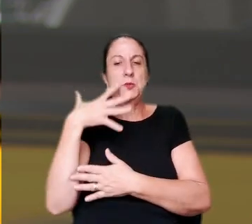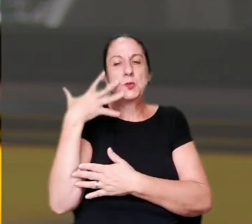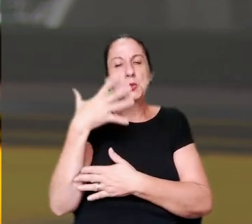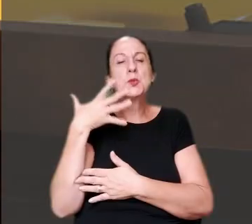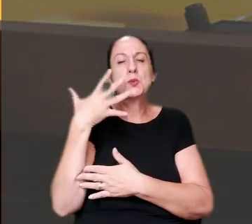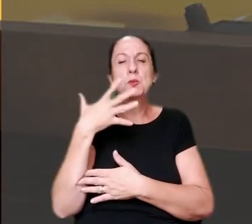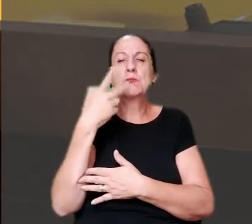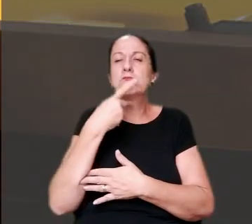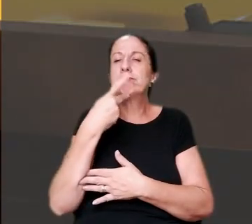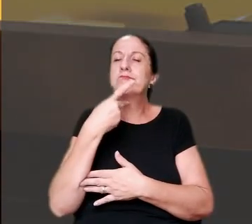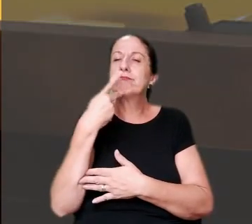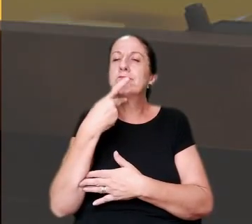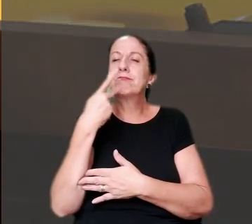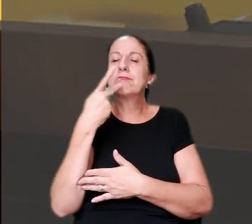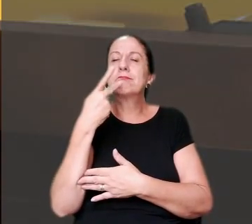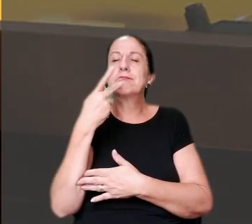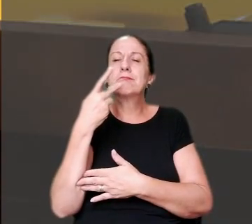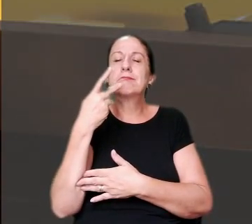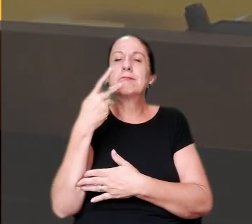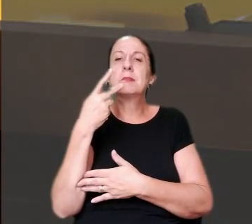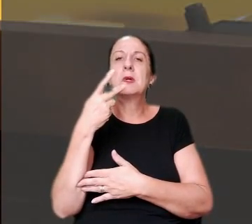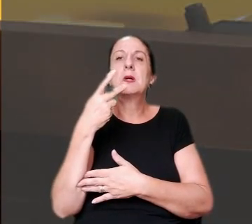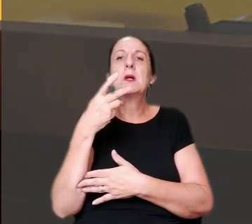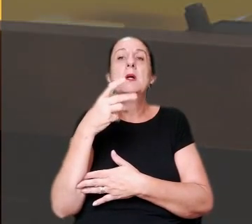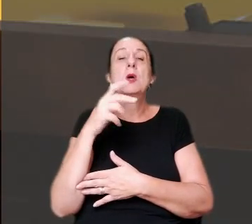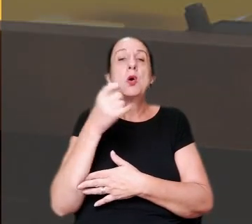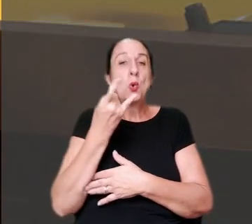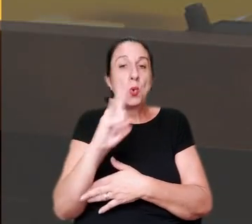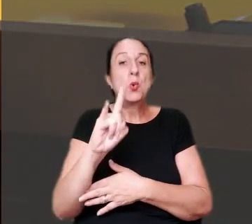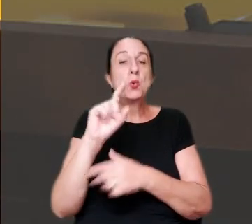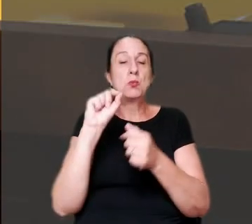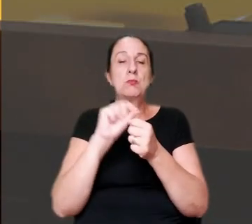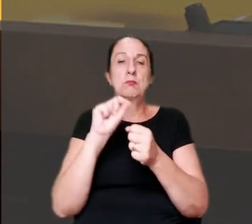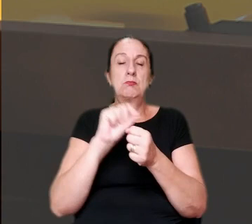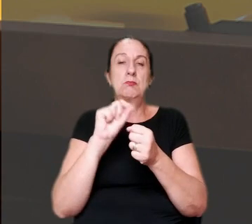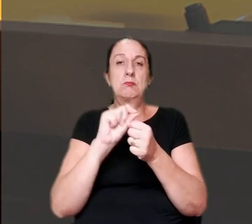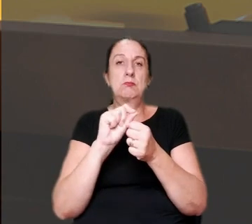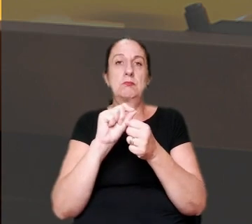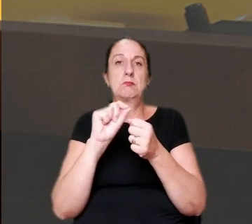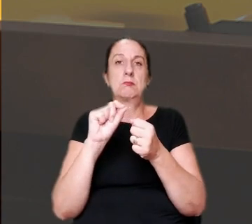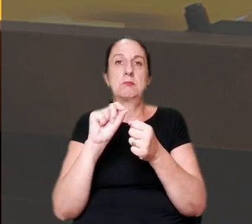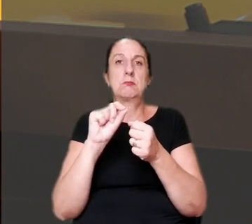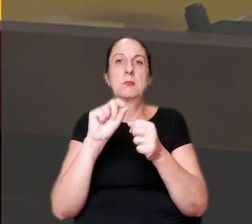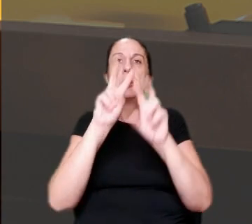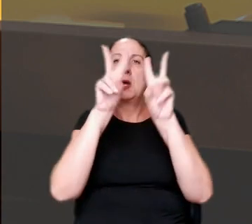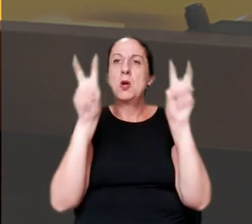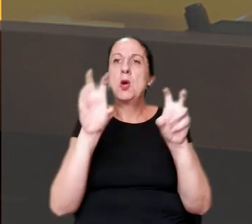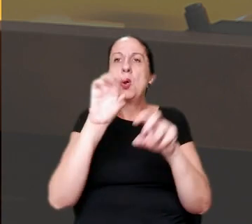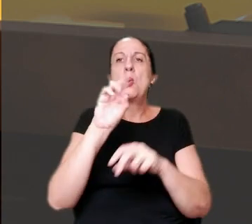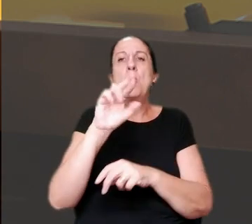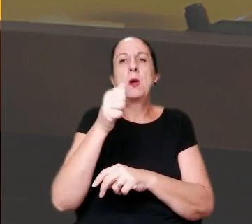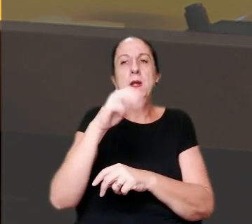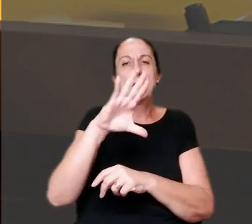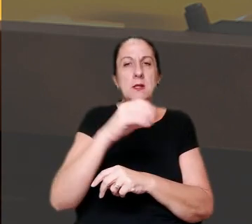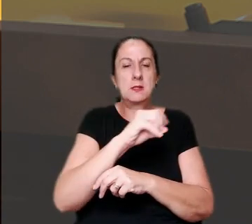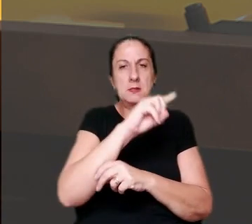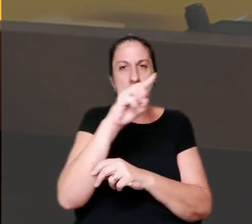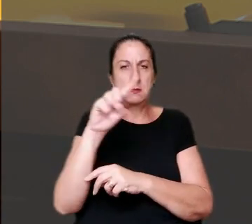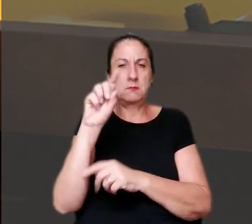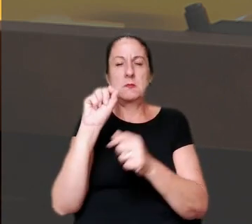aos bacharéis da Universidade de São Paulo, o último discurso que ele fez, que foi publicado com o título de Oração aos